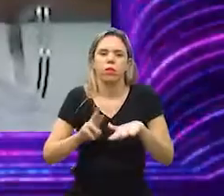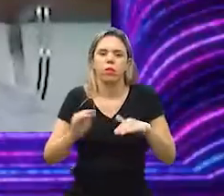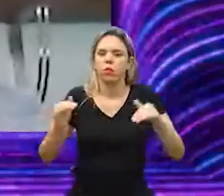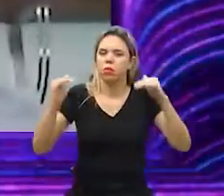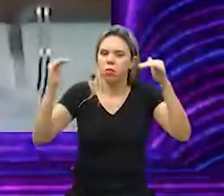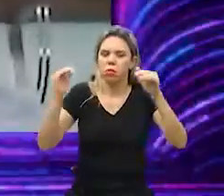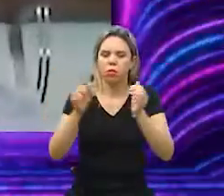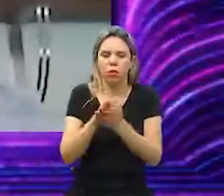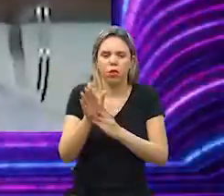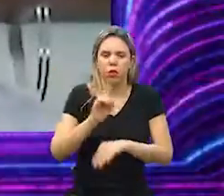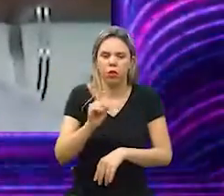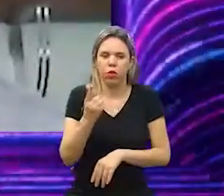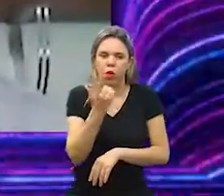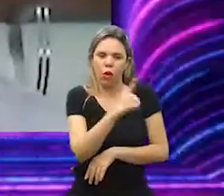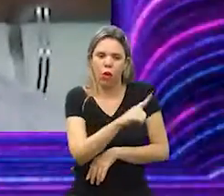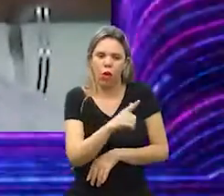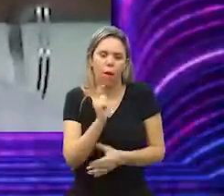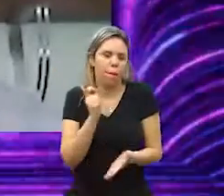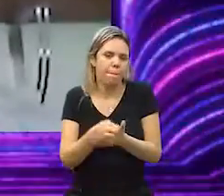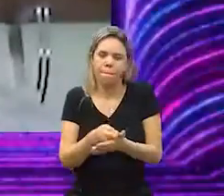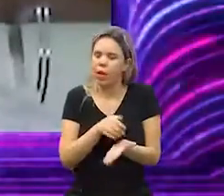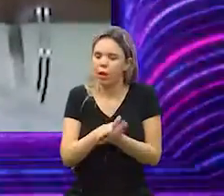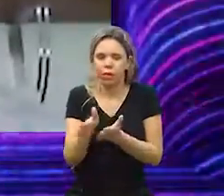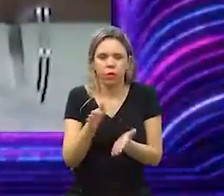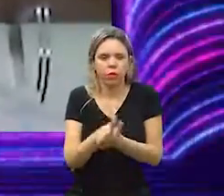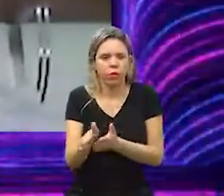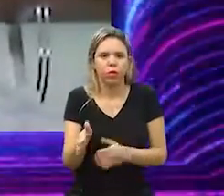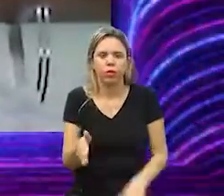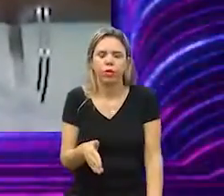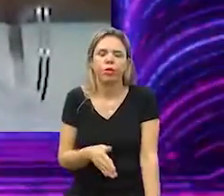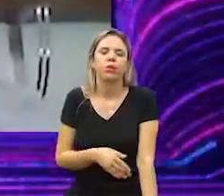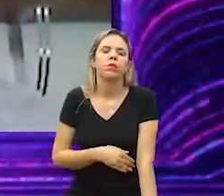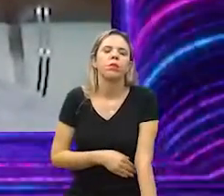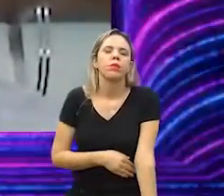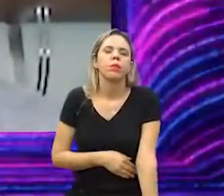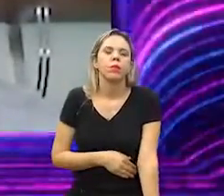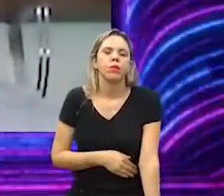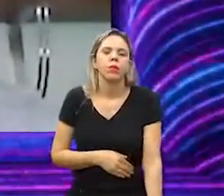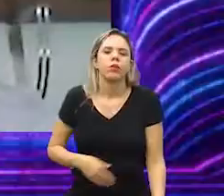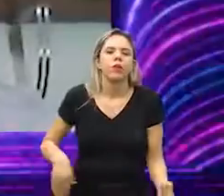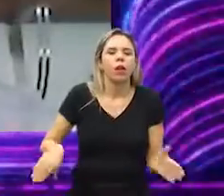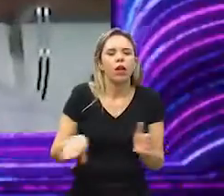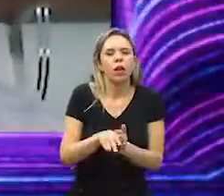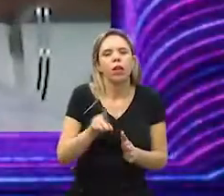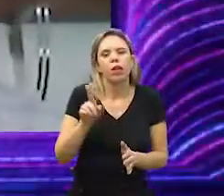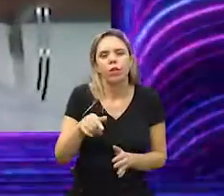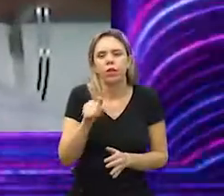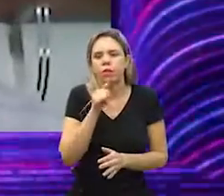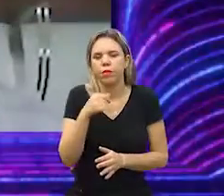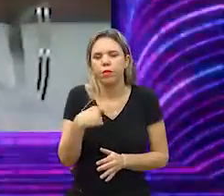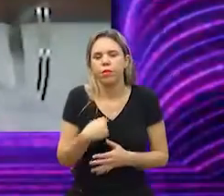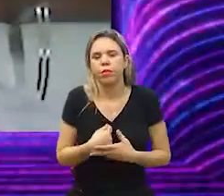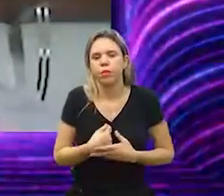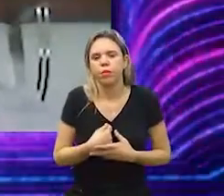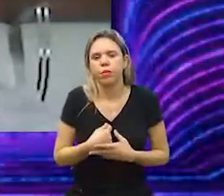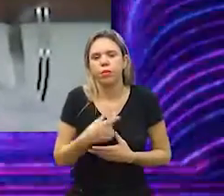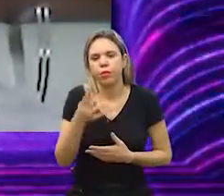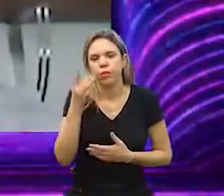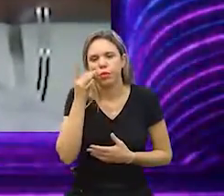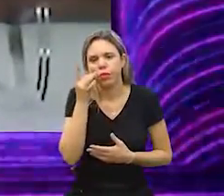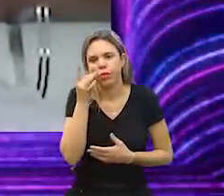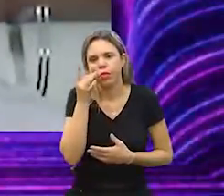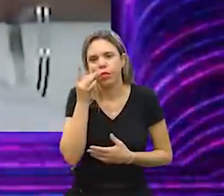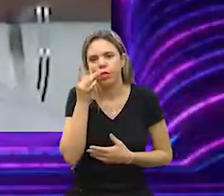de autopublicação. Né? Eu não pago para publicar o livro. Mas para chegar a isso, a